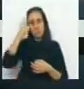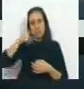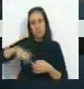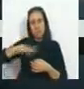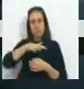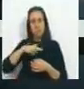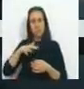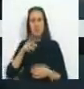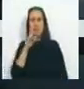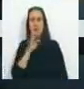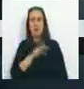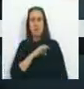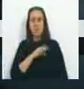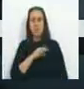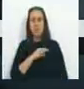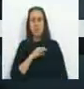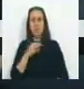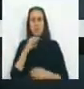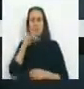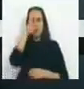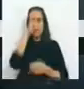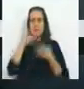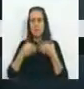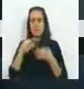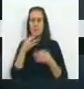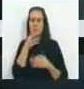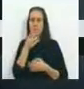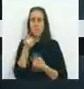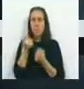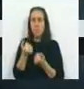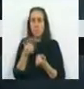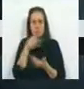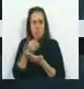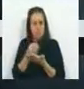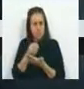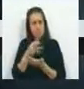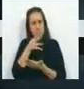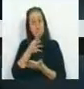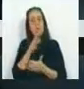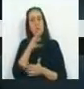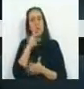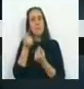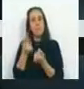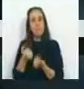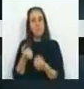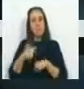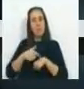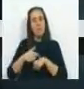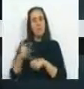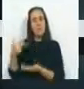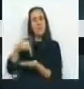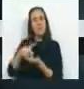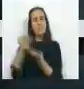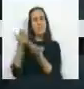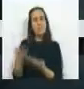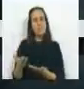disse pouco. Não é que não tenha dito nada, já disse alguma coisa, mas disse pouco. Mas é hora de mostrar o que vem e